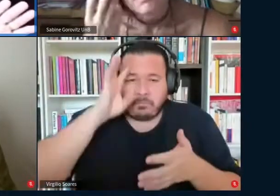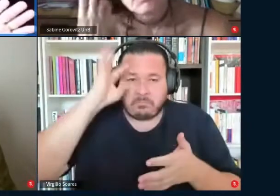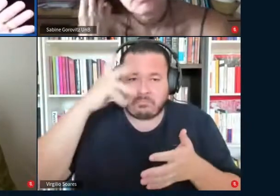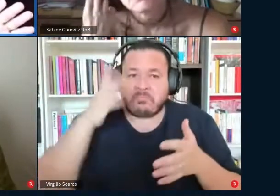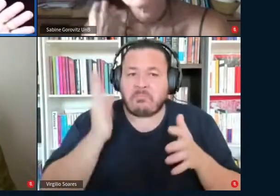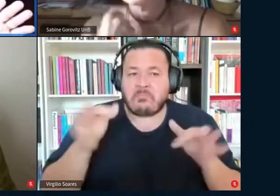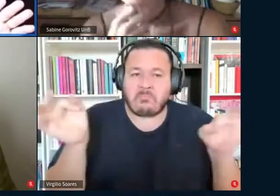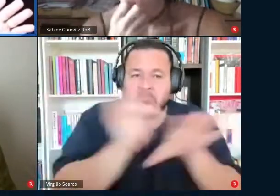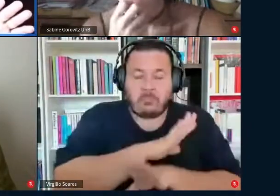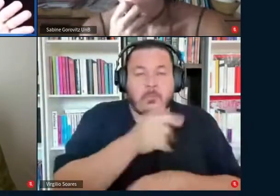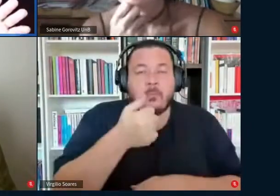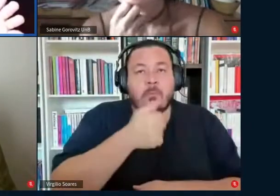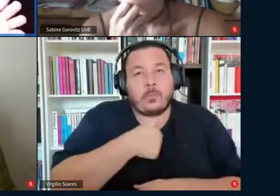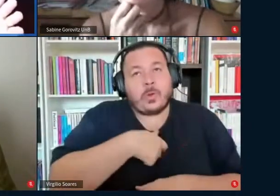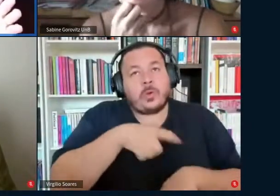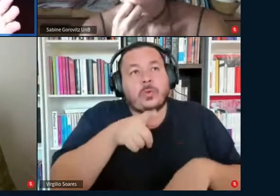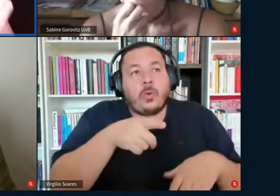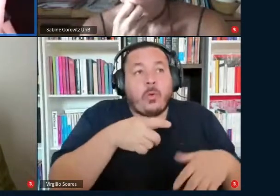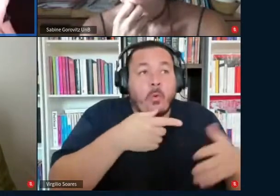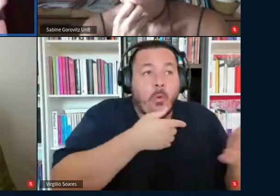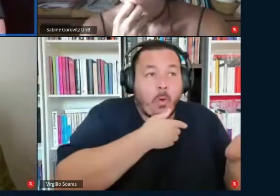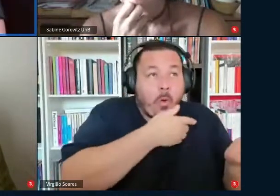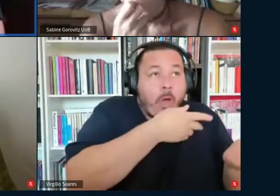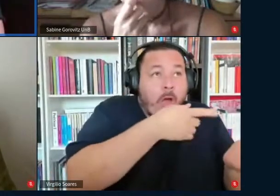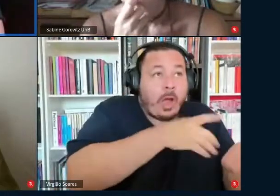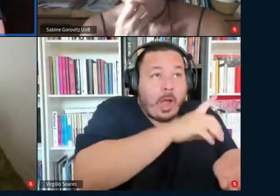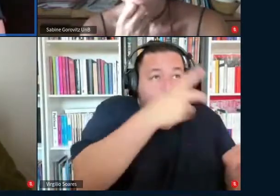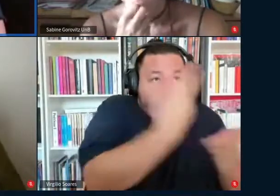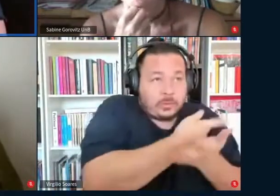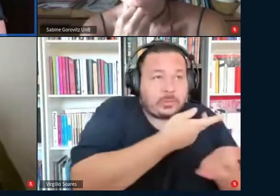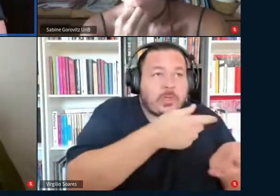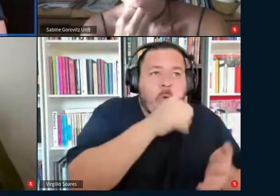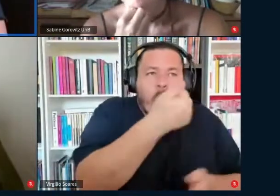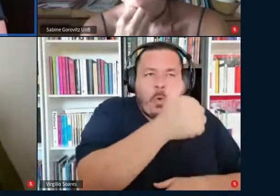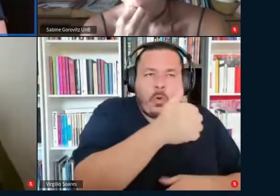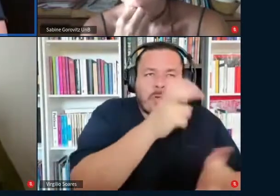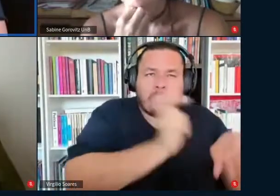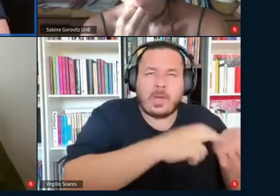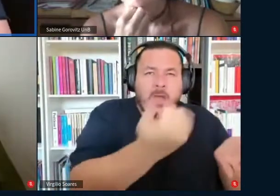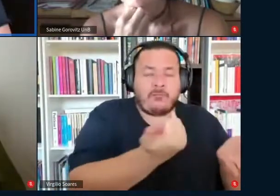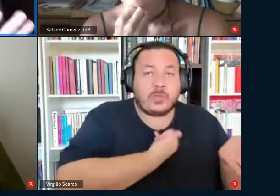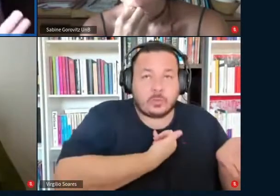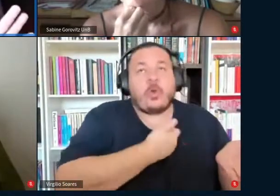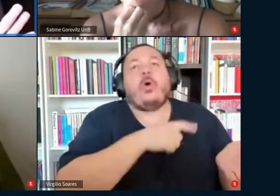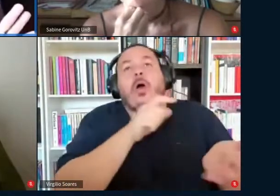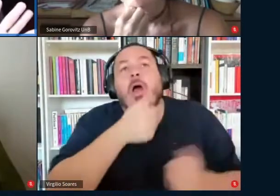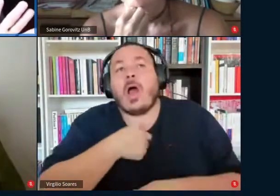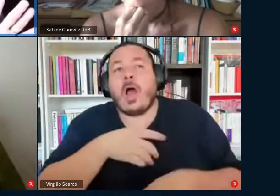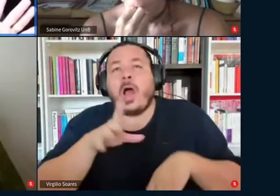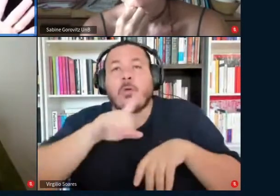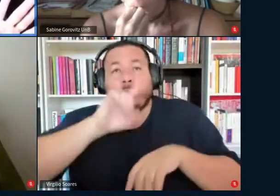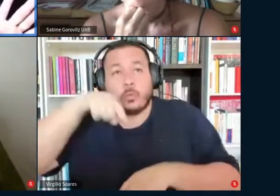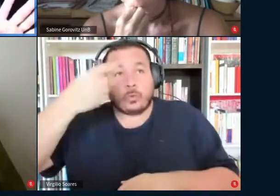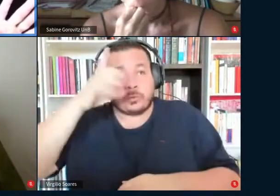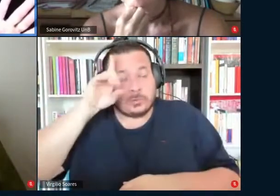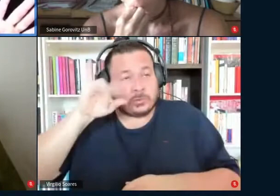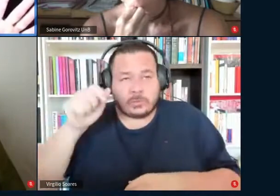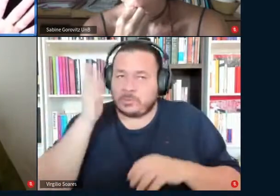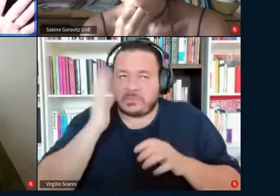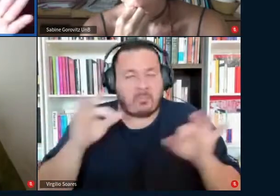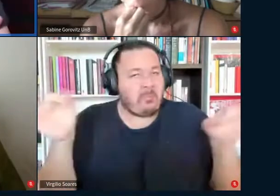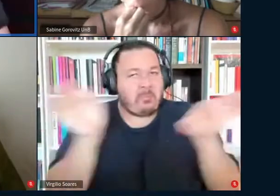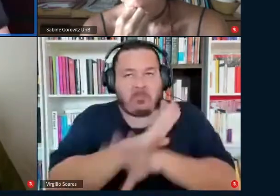estava todo mundo trabalhando de novo, né? E como era num final de semana que aconteceu, a Câmara não ficou nenhum